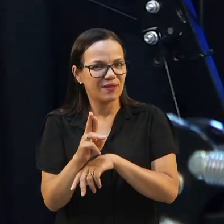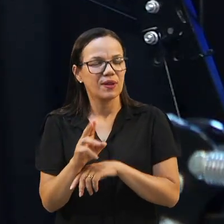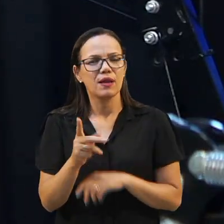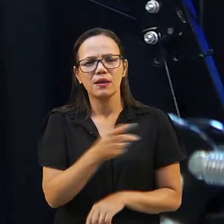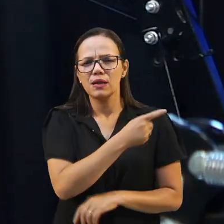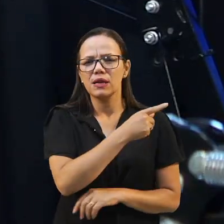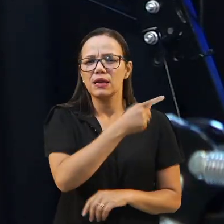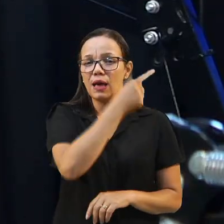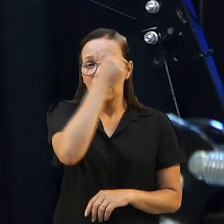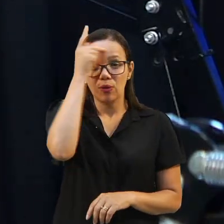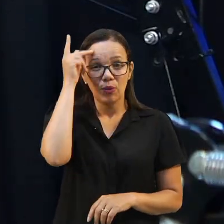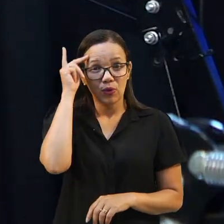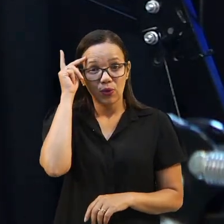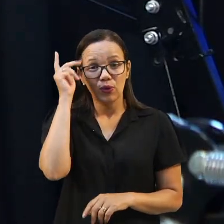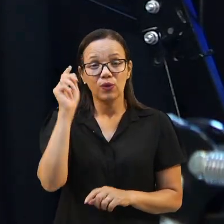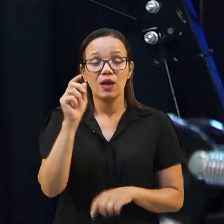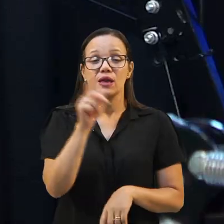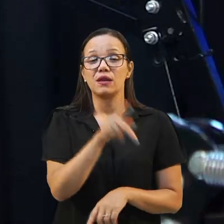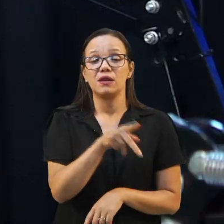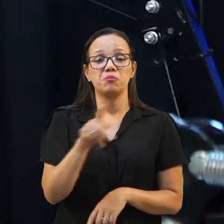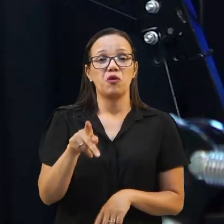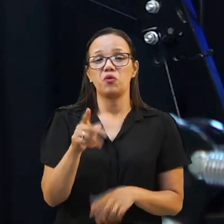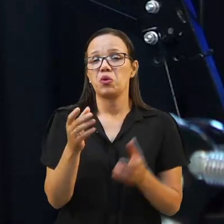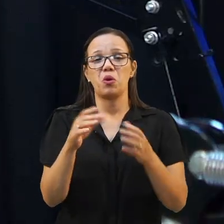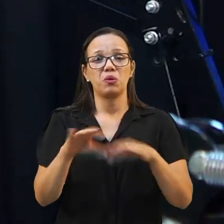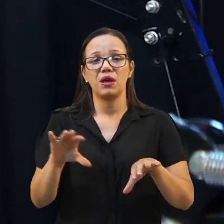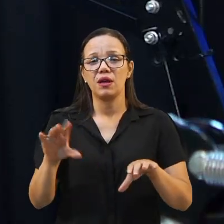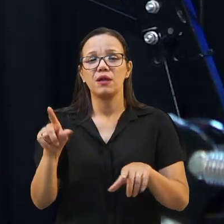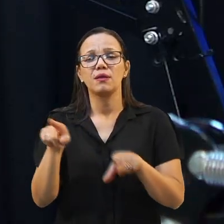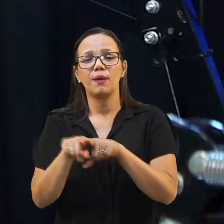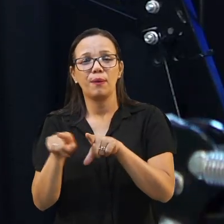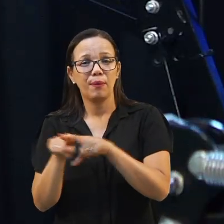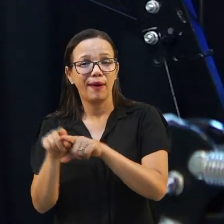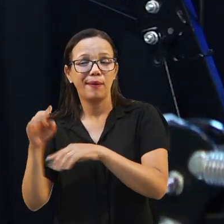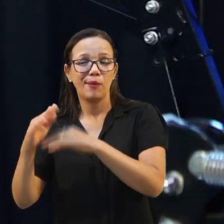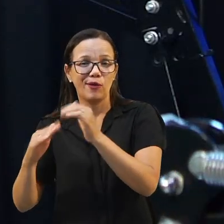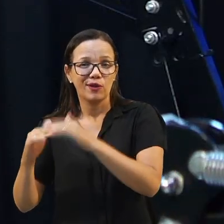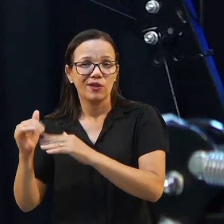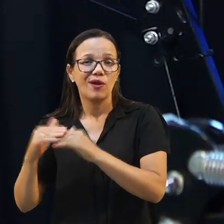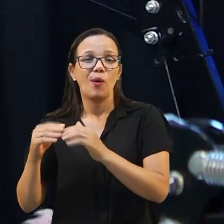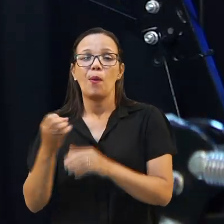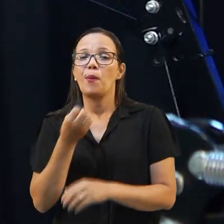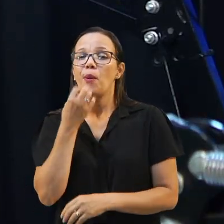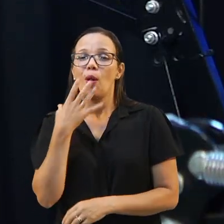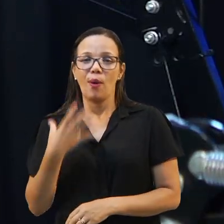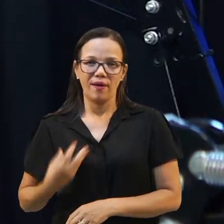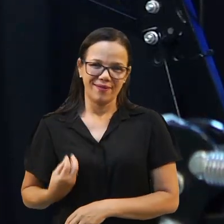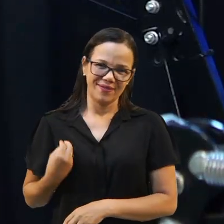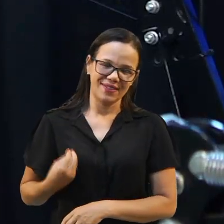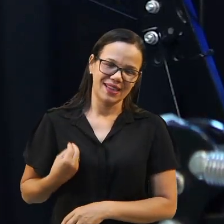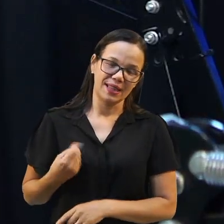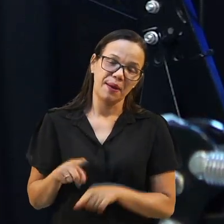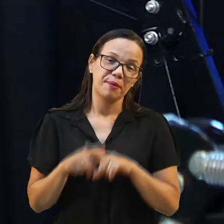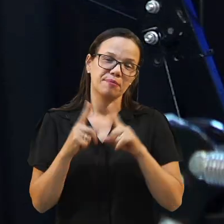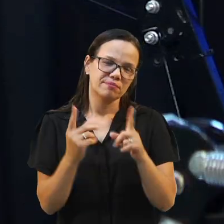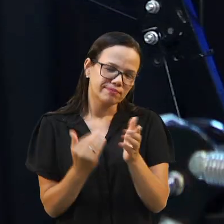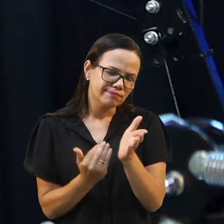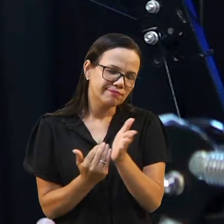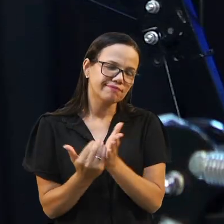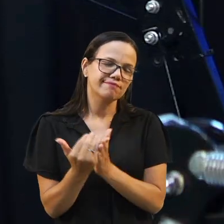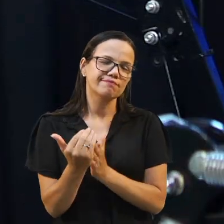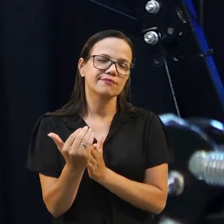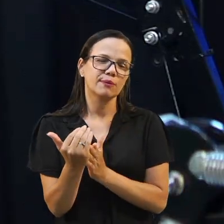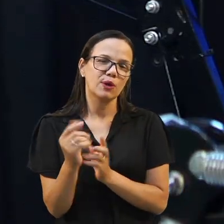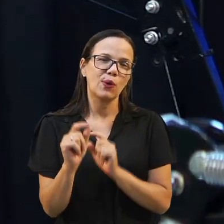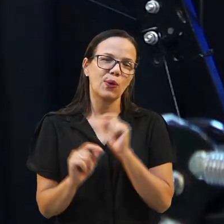não ficaram na docência também se deram muito bem na vida profissional. Mas aquele começo, né?